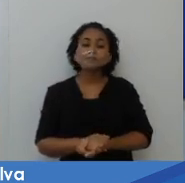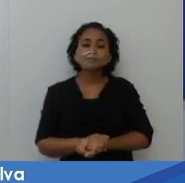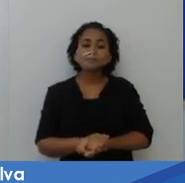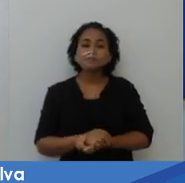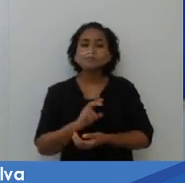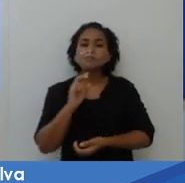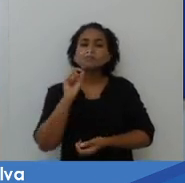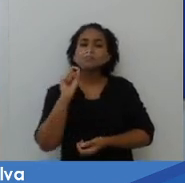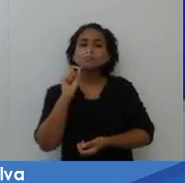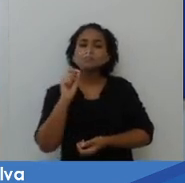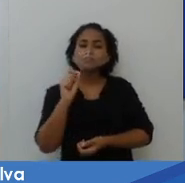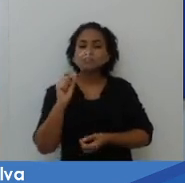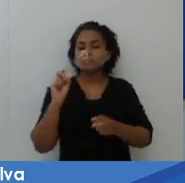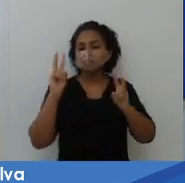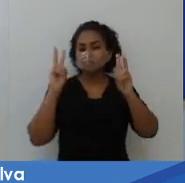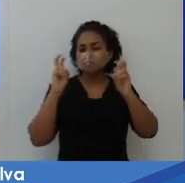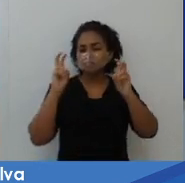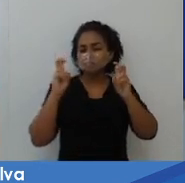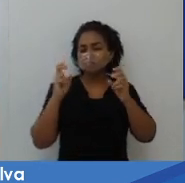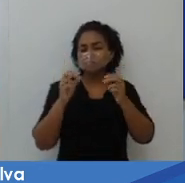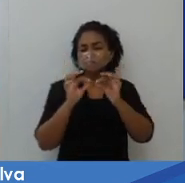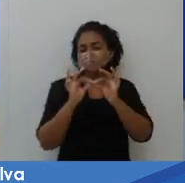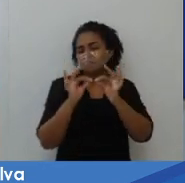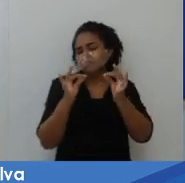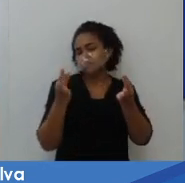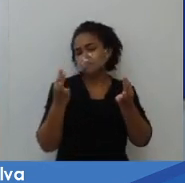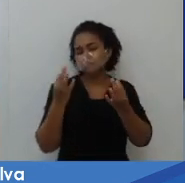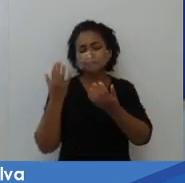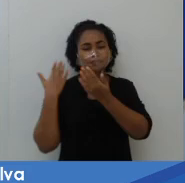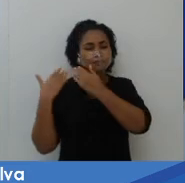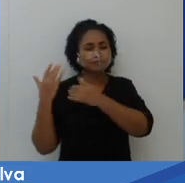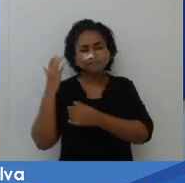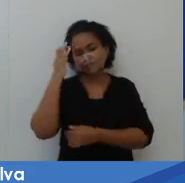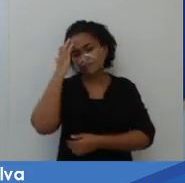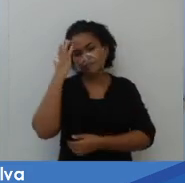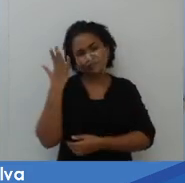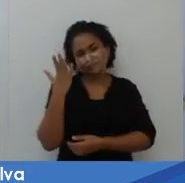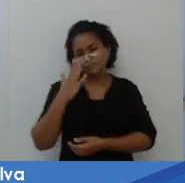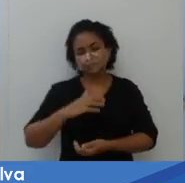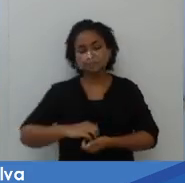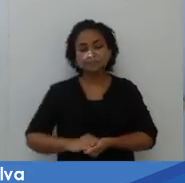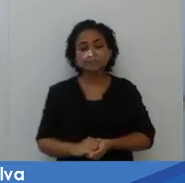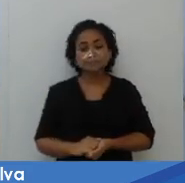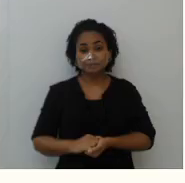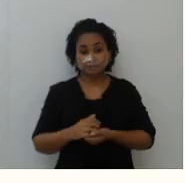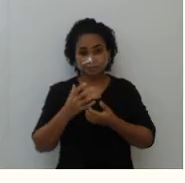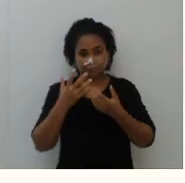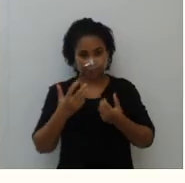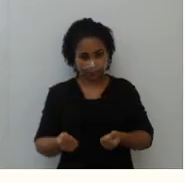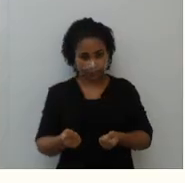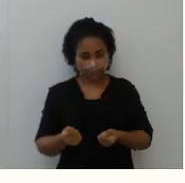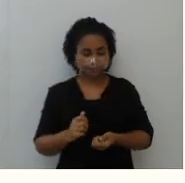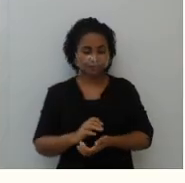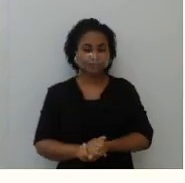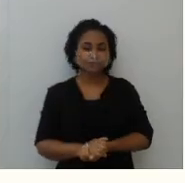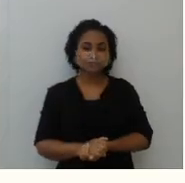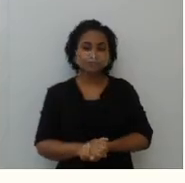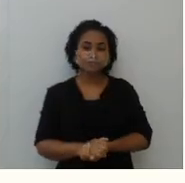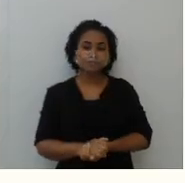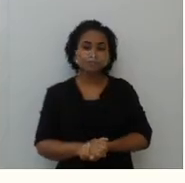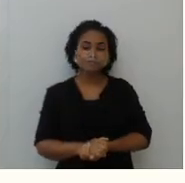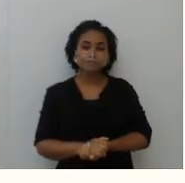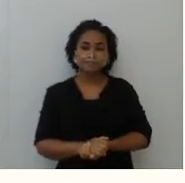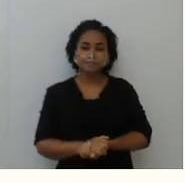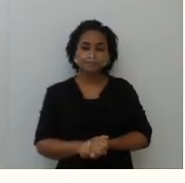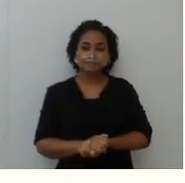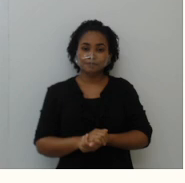simple present. Venham comigo e a gente vai ver como é facinho presente simples. Vamos lá. Oops. So, what's